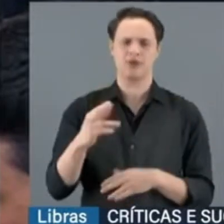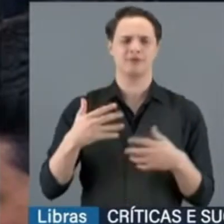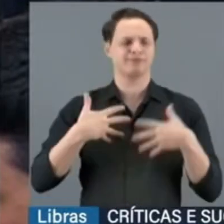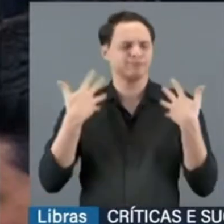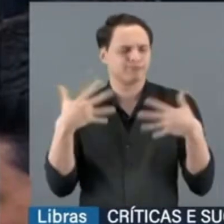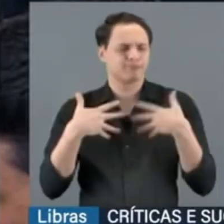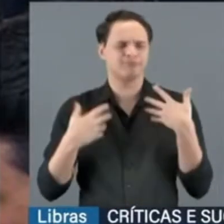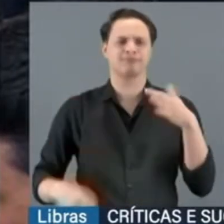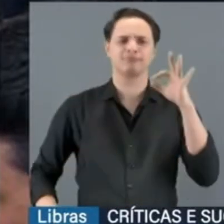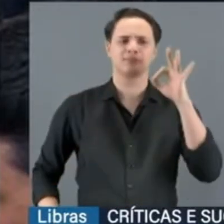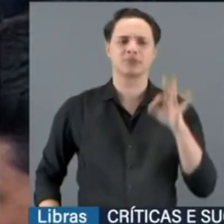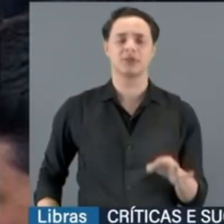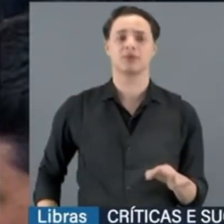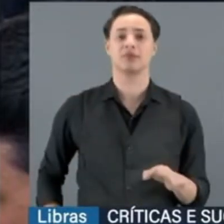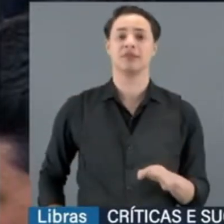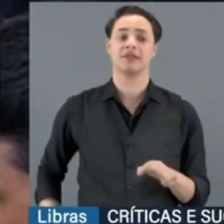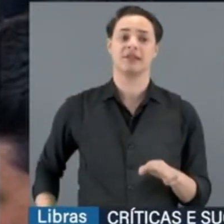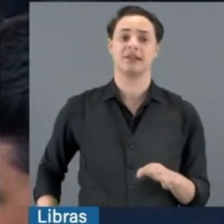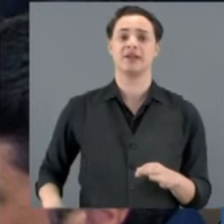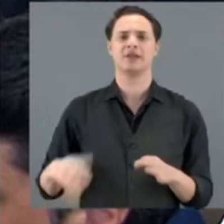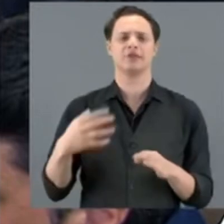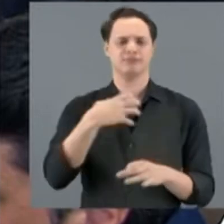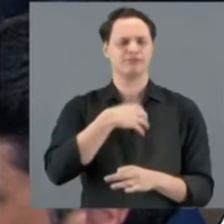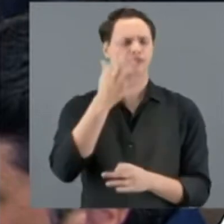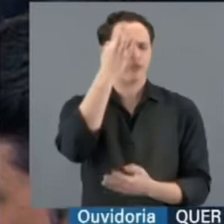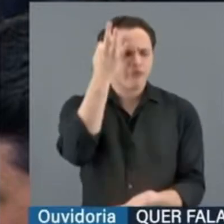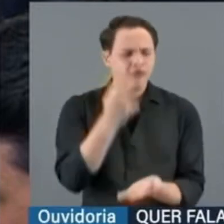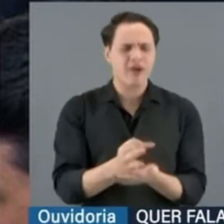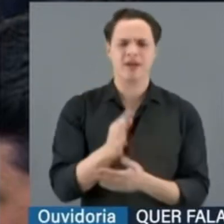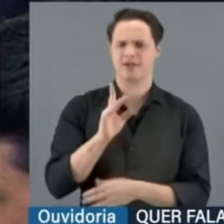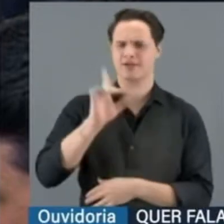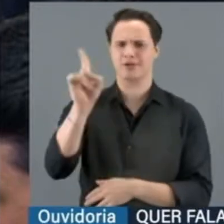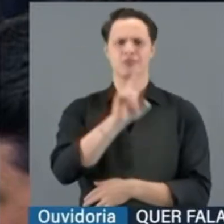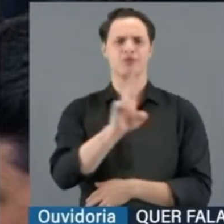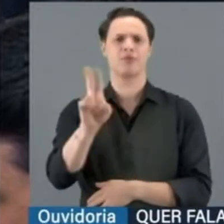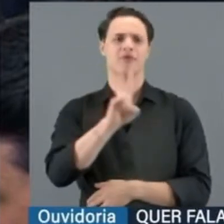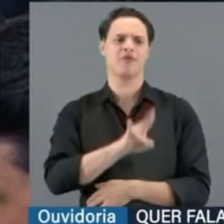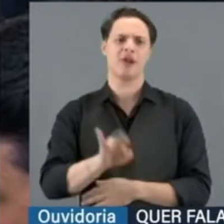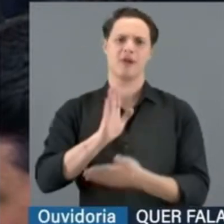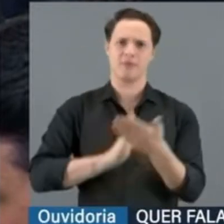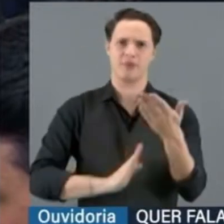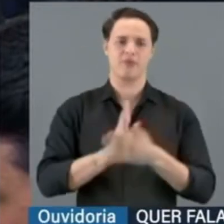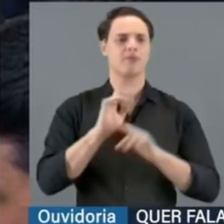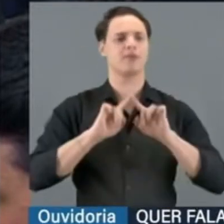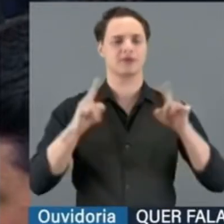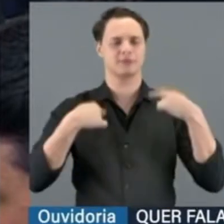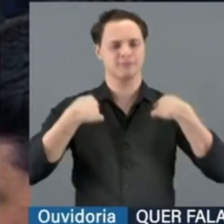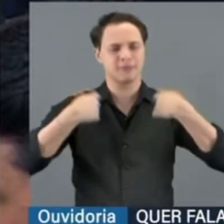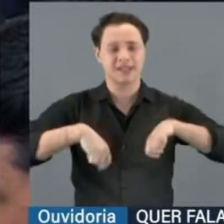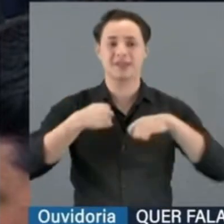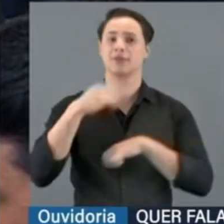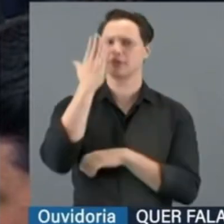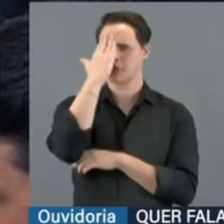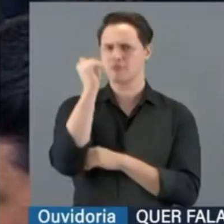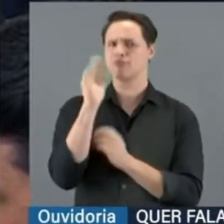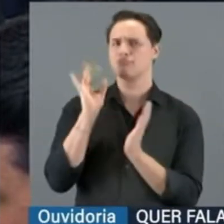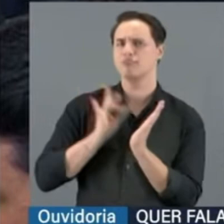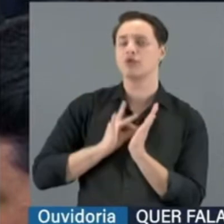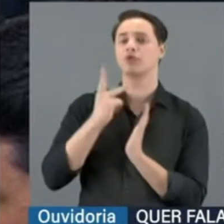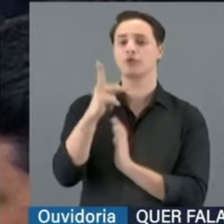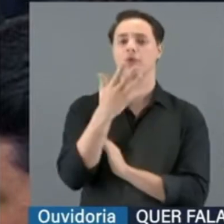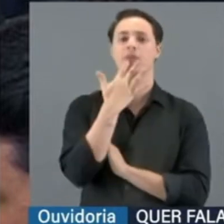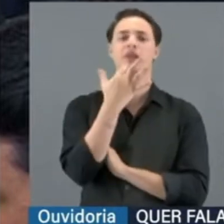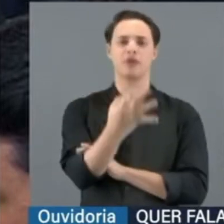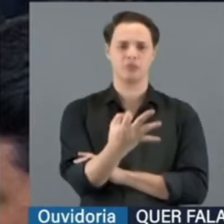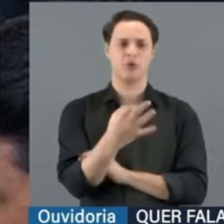alegria em tenho fé em Deus, ambos os nomes serem aprovados. Mas eu preciso saber, efetivamente,